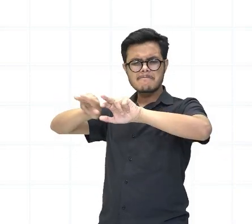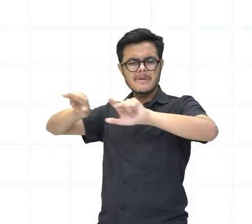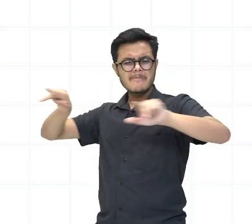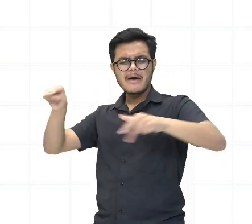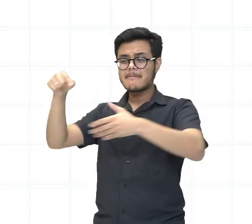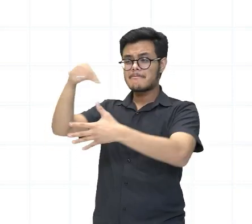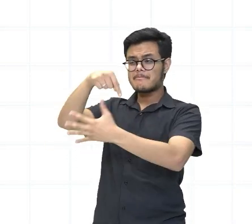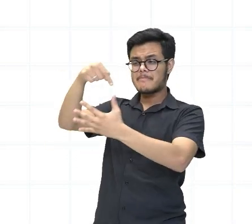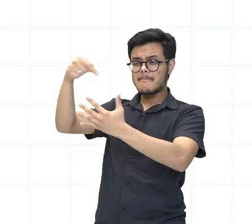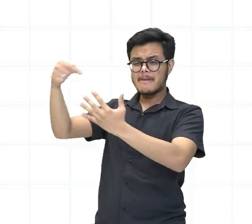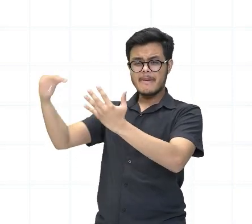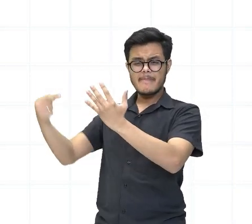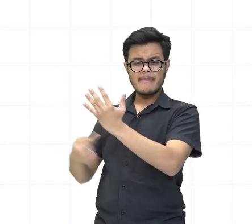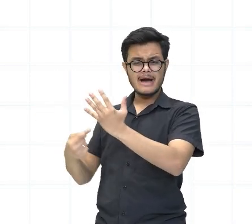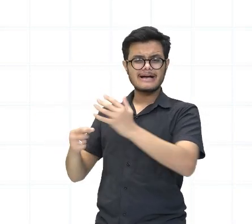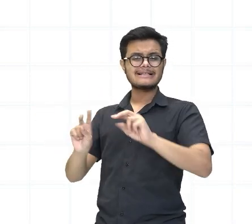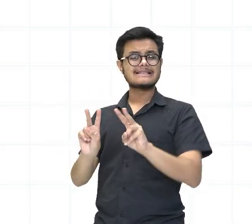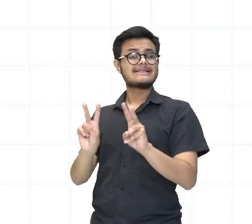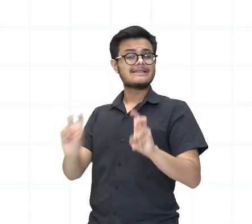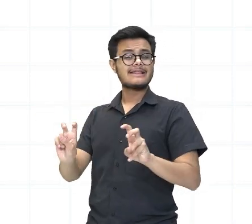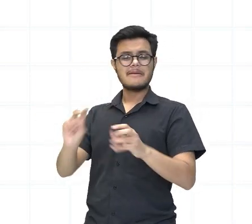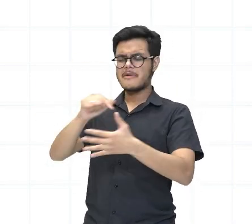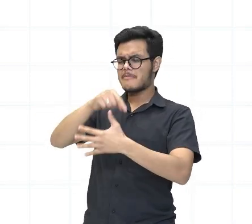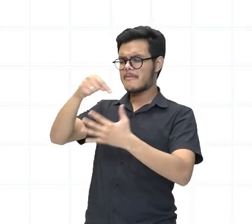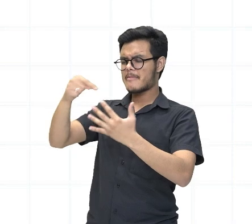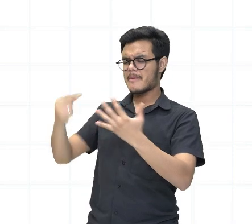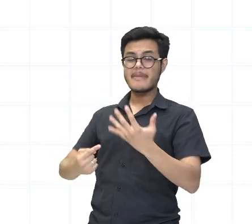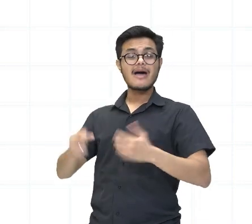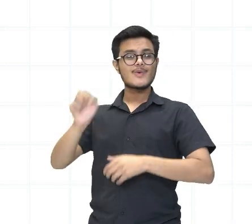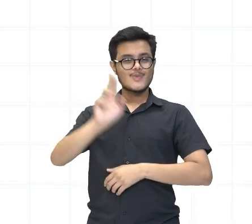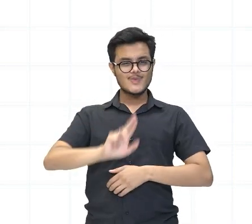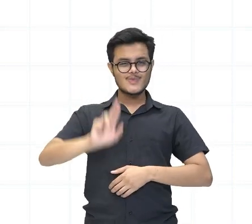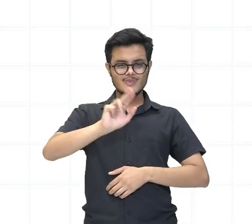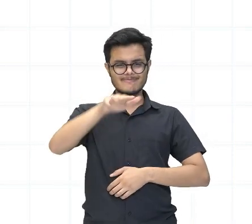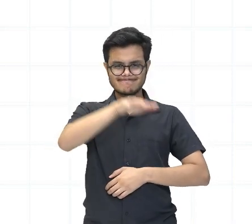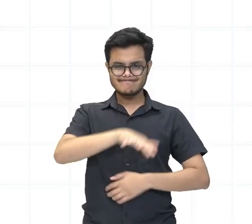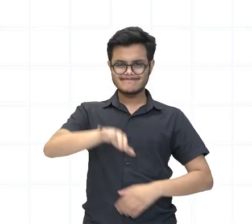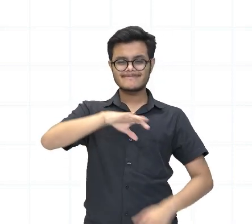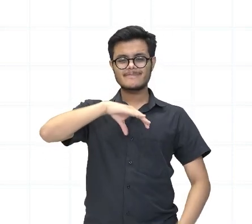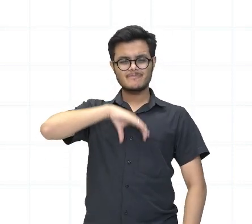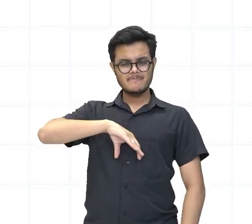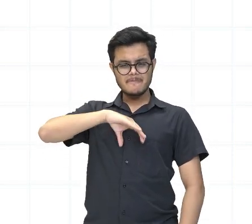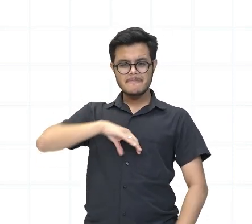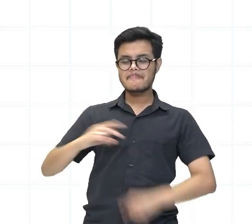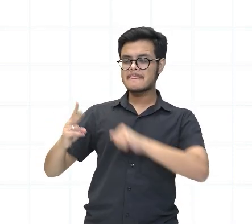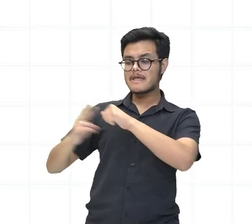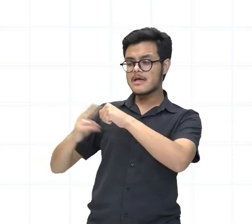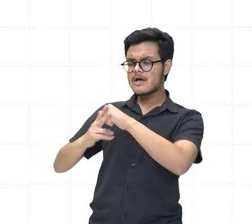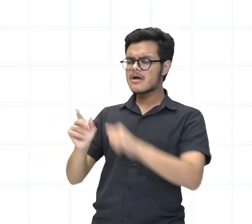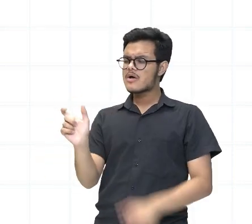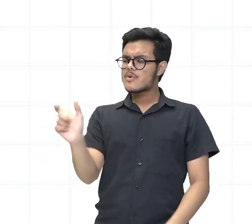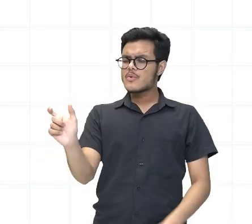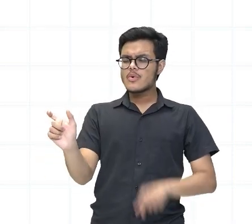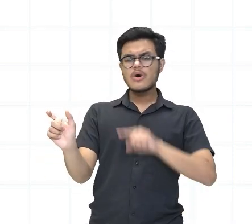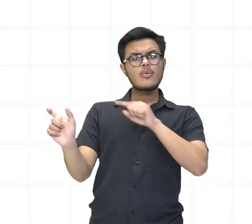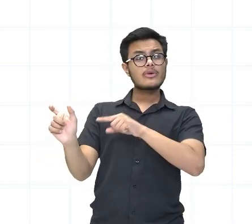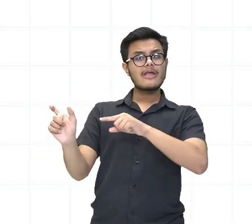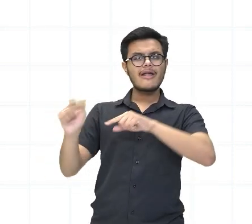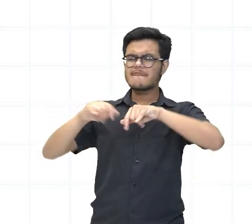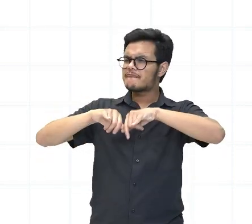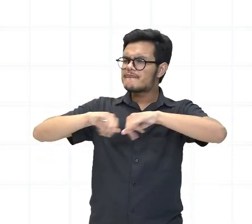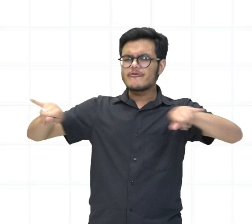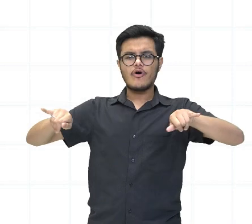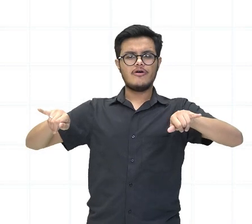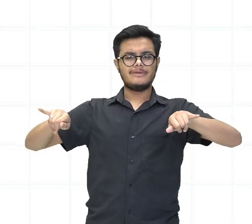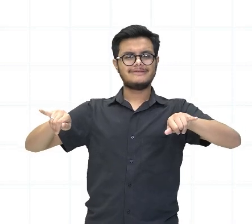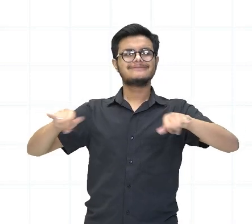categorias, vários aspectos da linguagem. Ou seja, são palavras que informam muitas